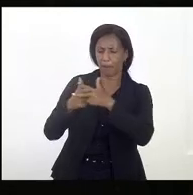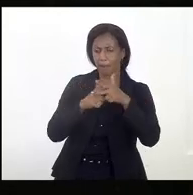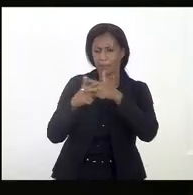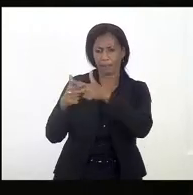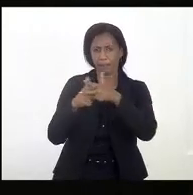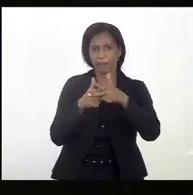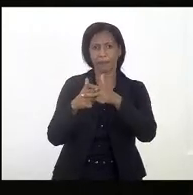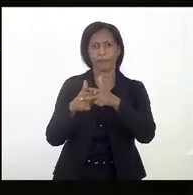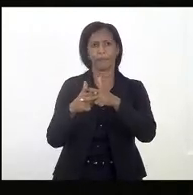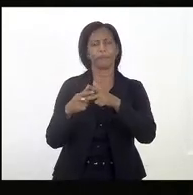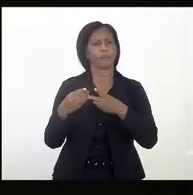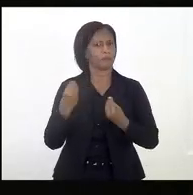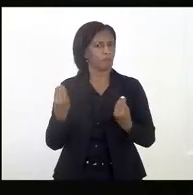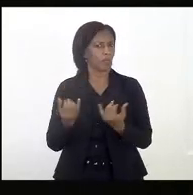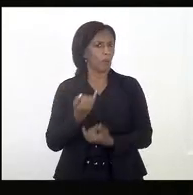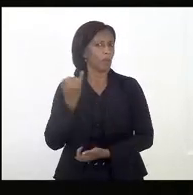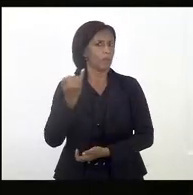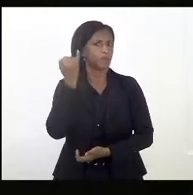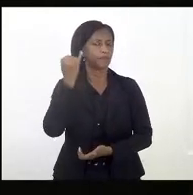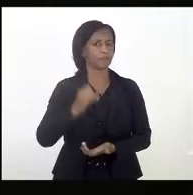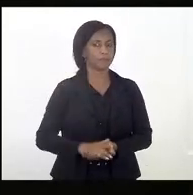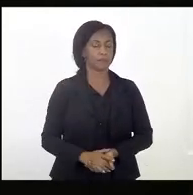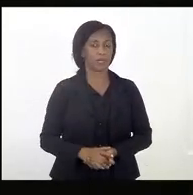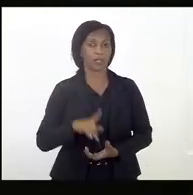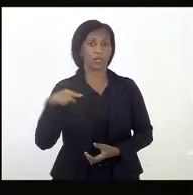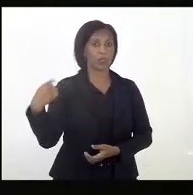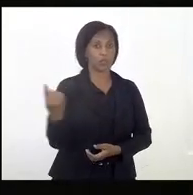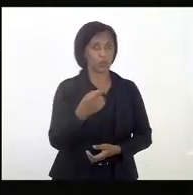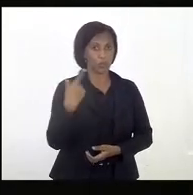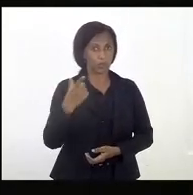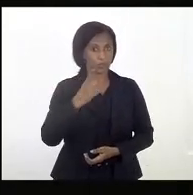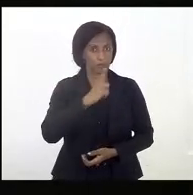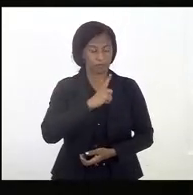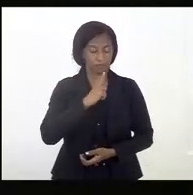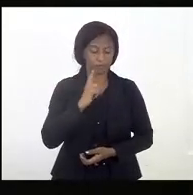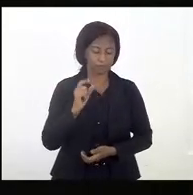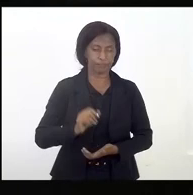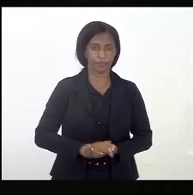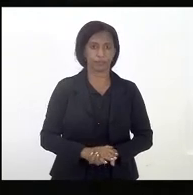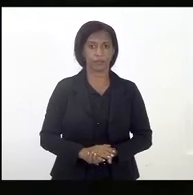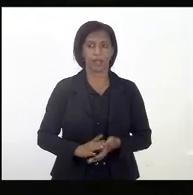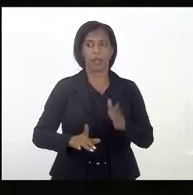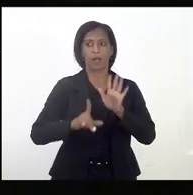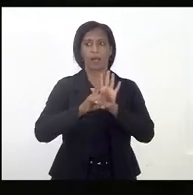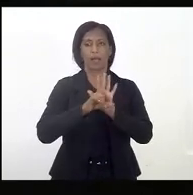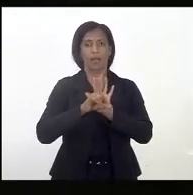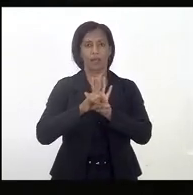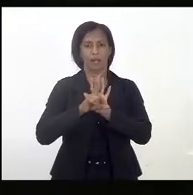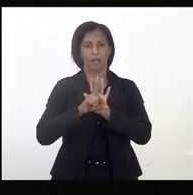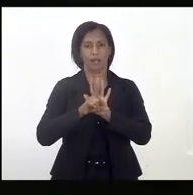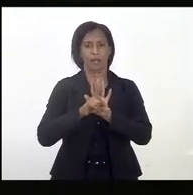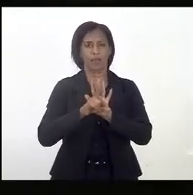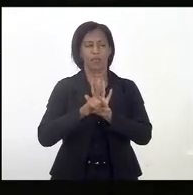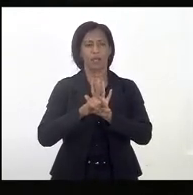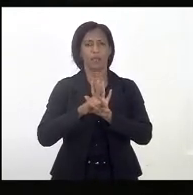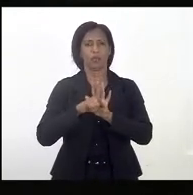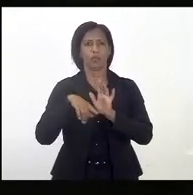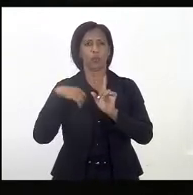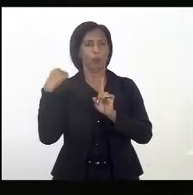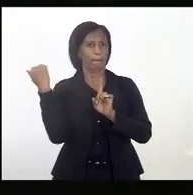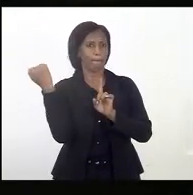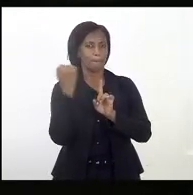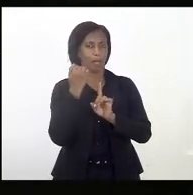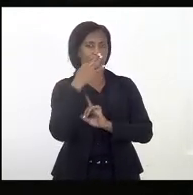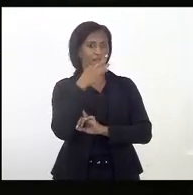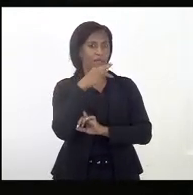Muito Louvor nós tivemos aí é é é a lei do feminicídio que foi